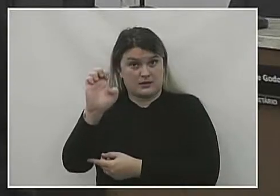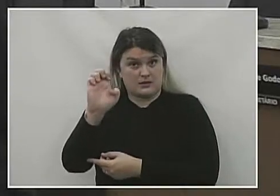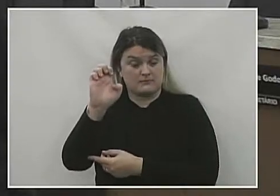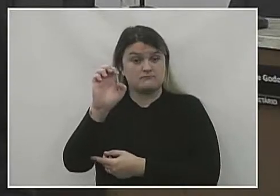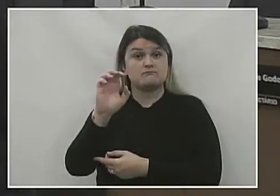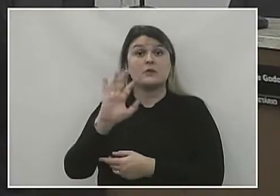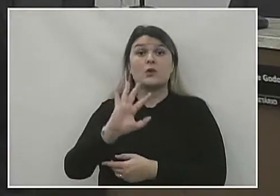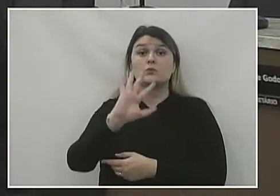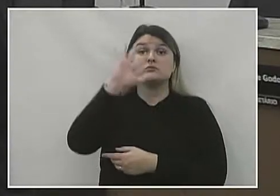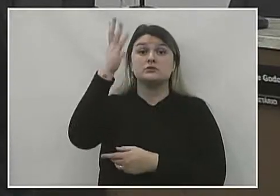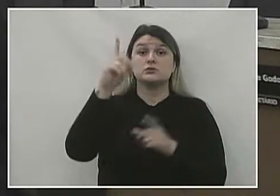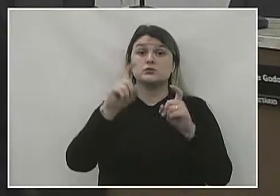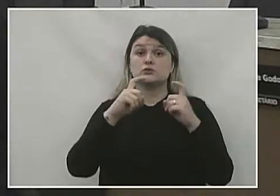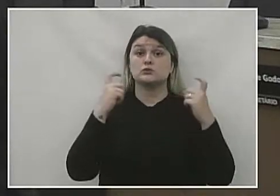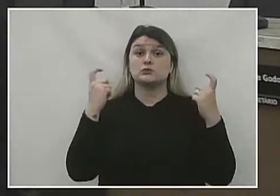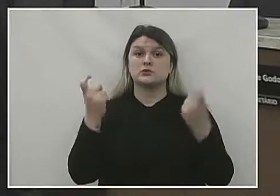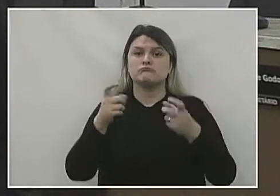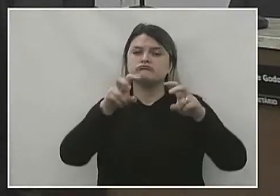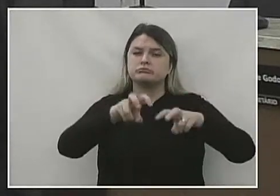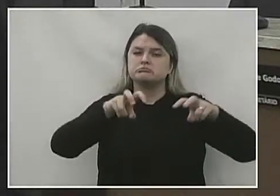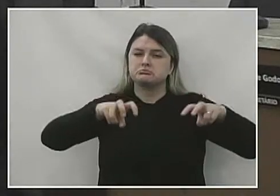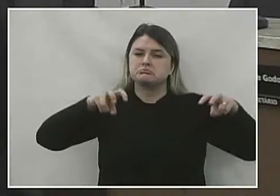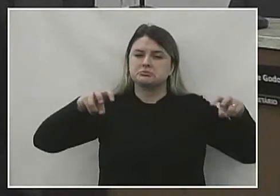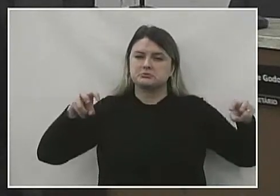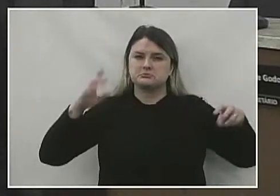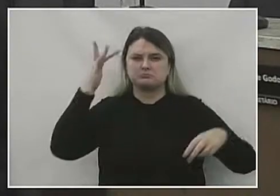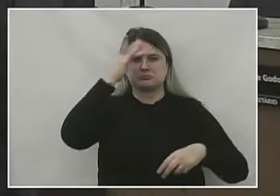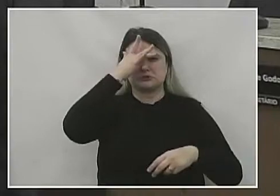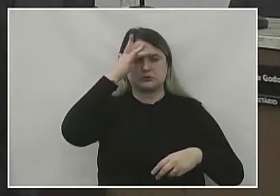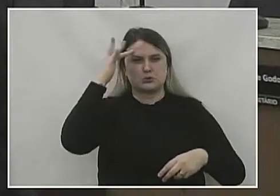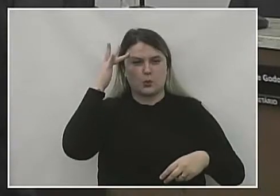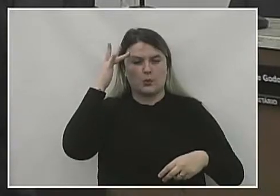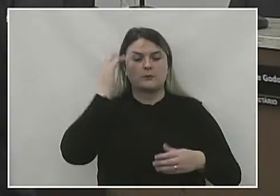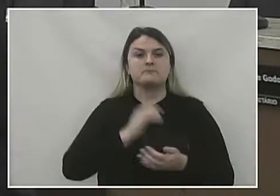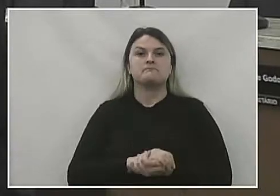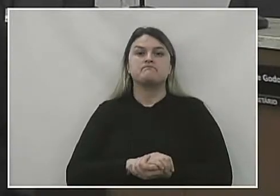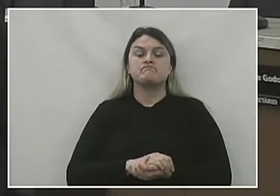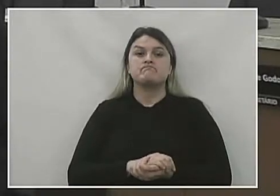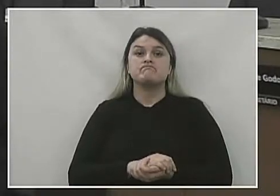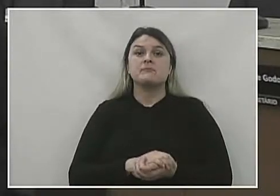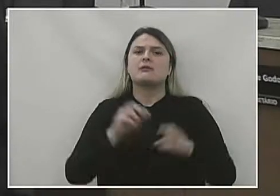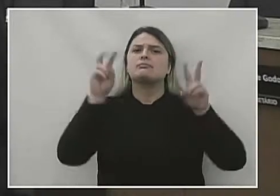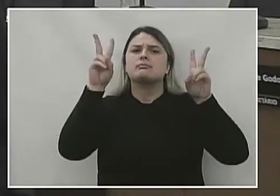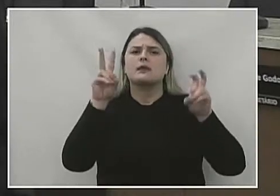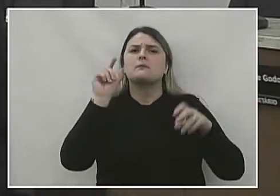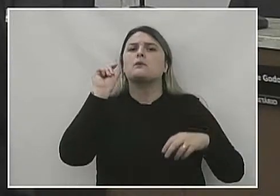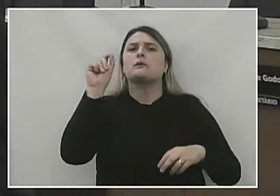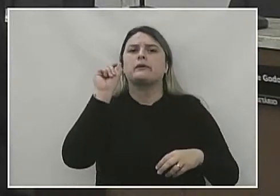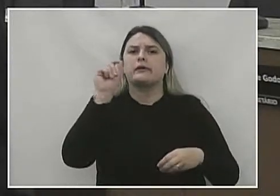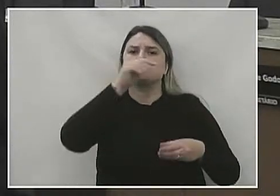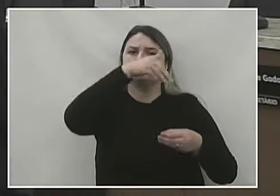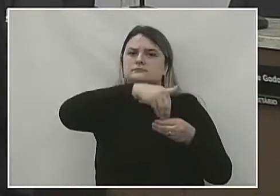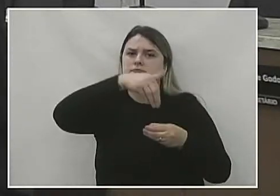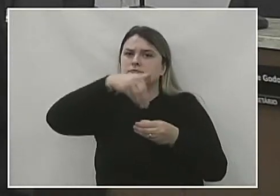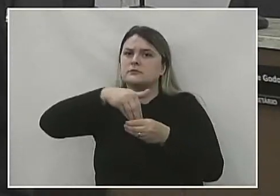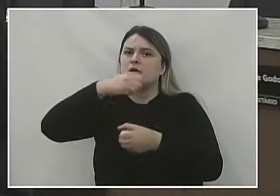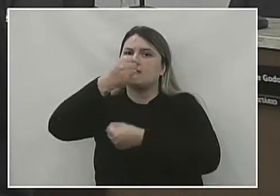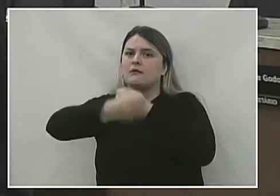referente à audiência pública referente às nossas eleições do ano